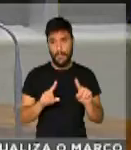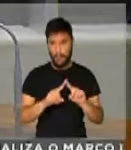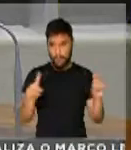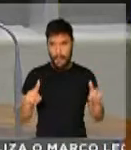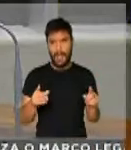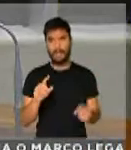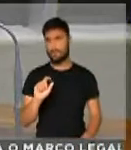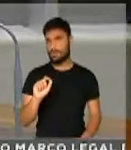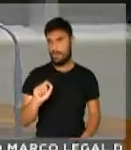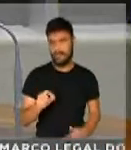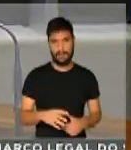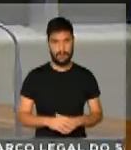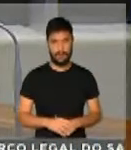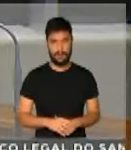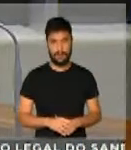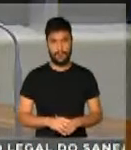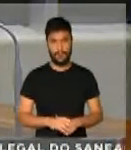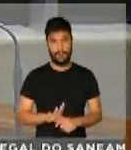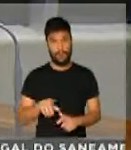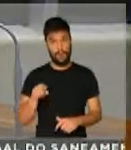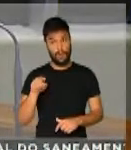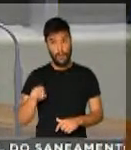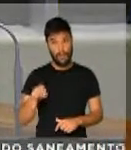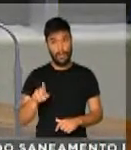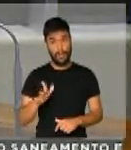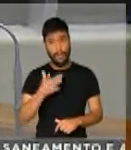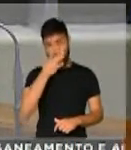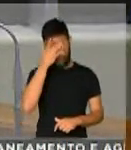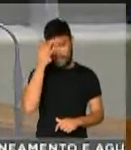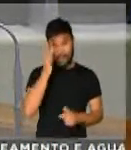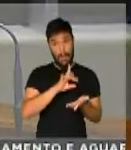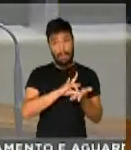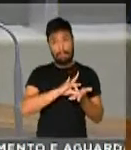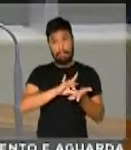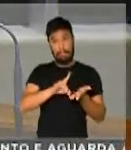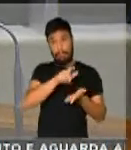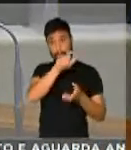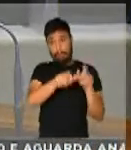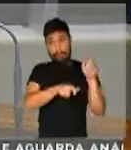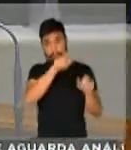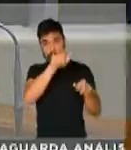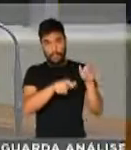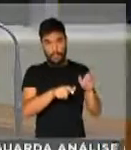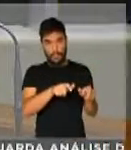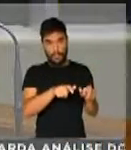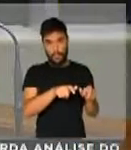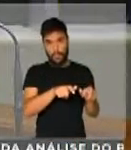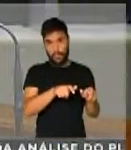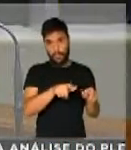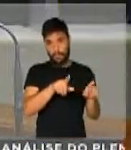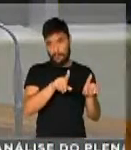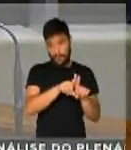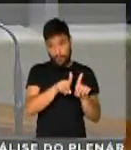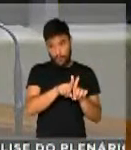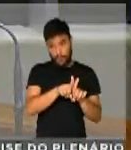Ora, senhores, os maiores adversários do